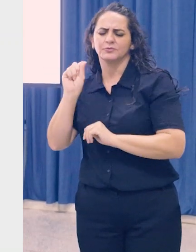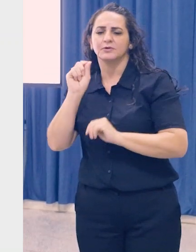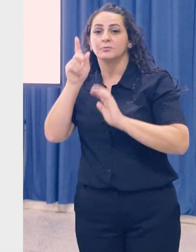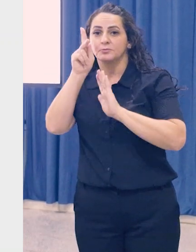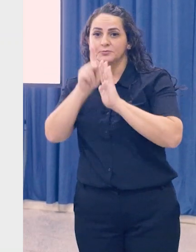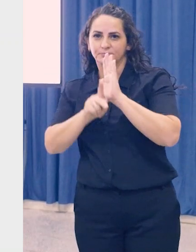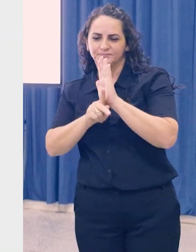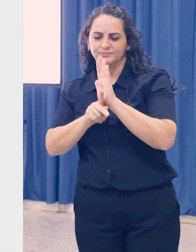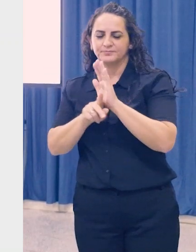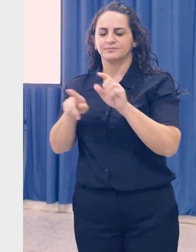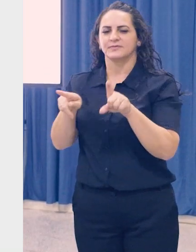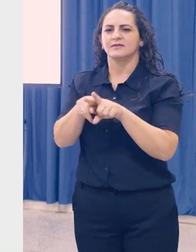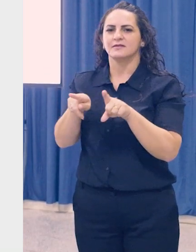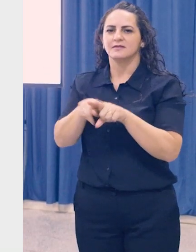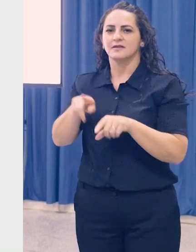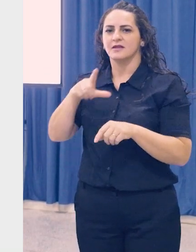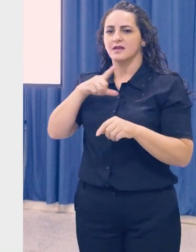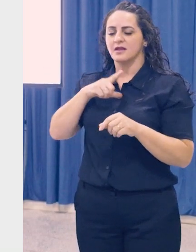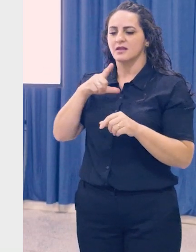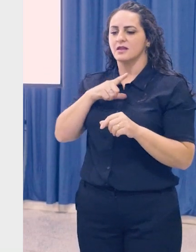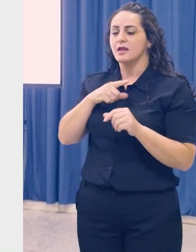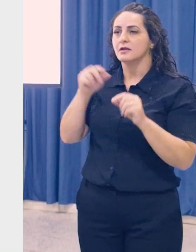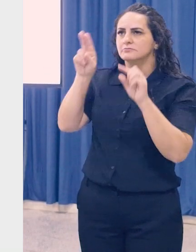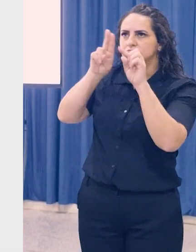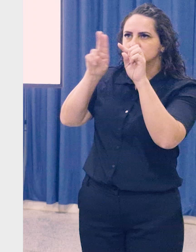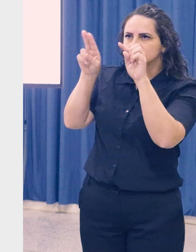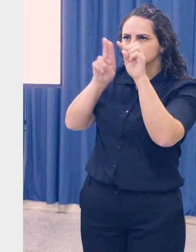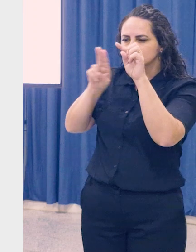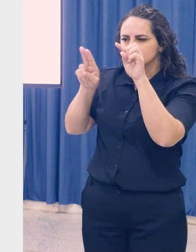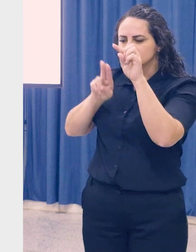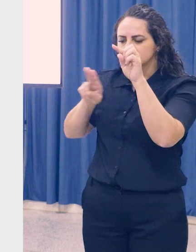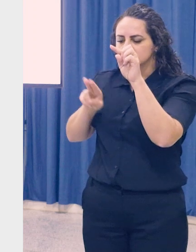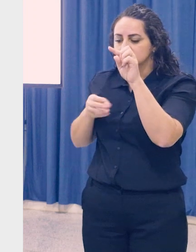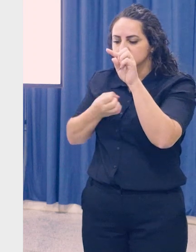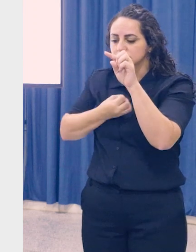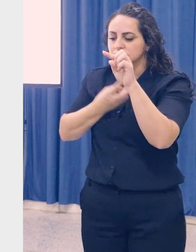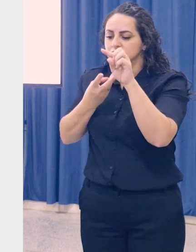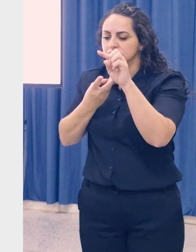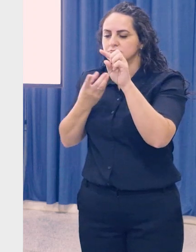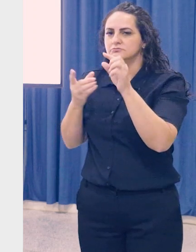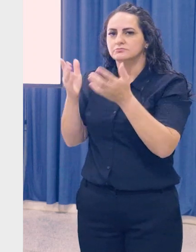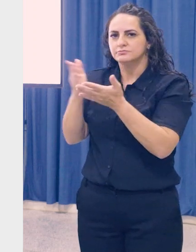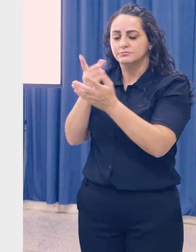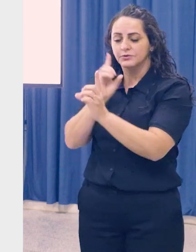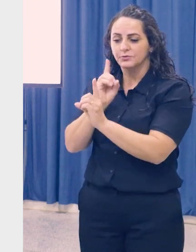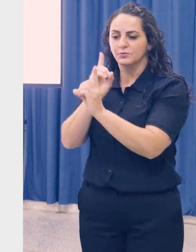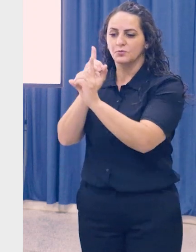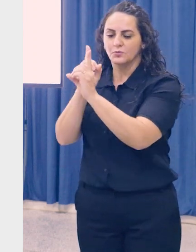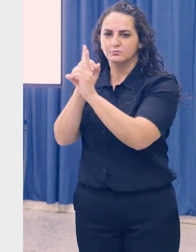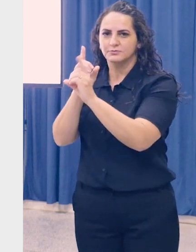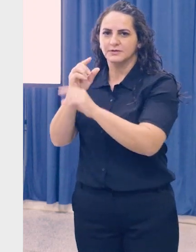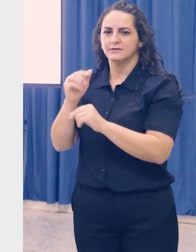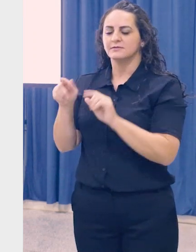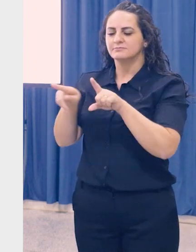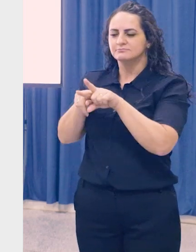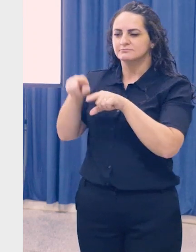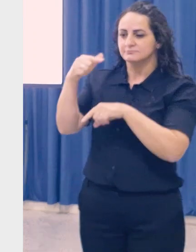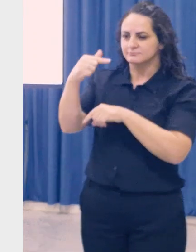projeto. E tem o sumário, que então vai trazer as 7 etapas e as ferramentas de cada